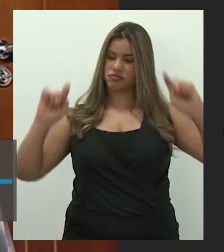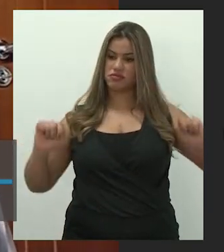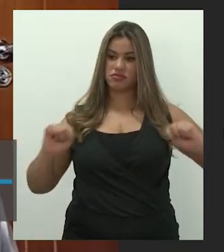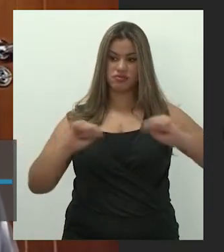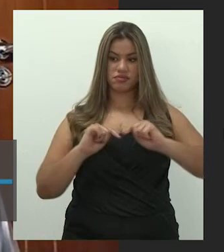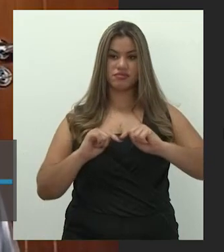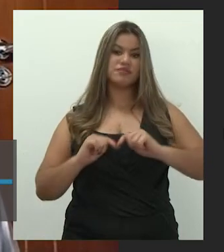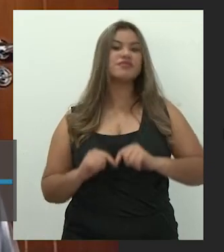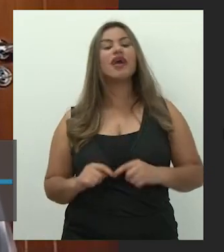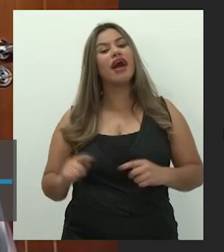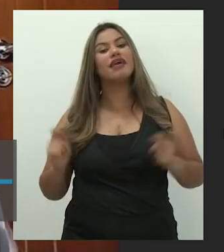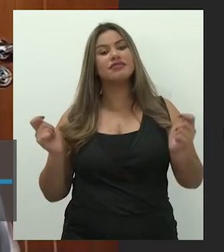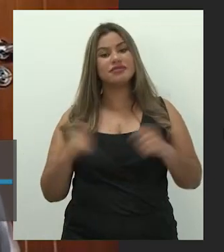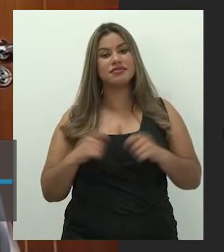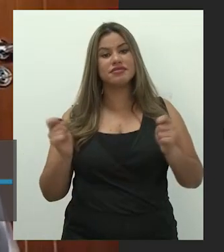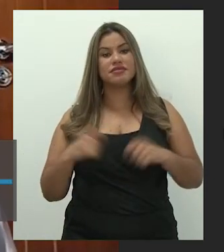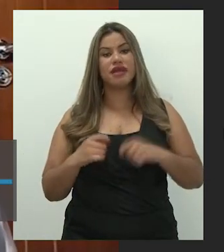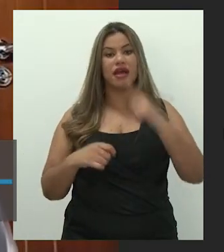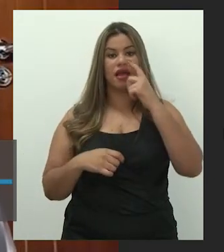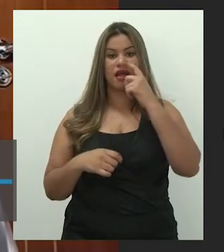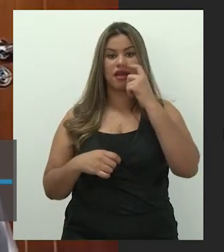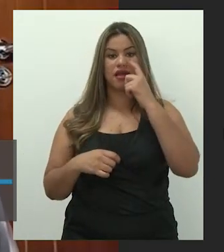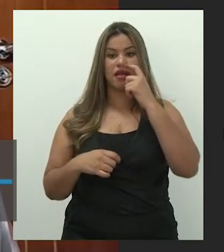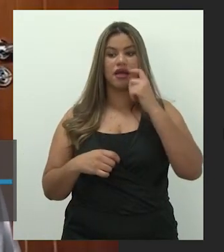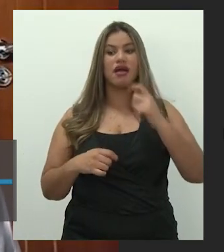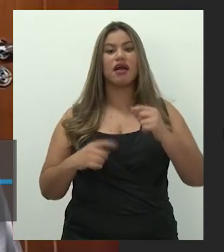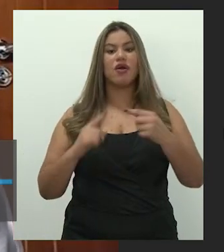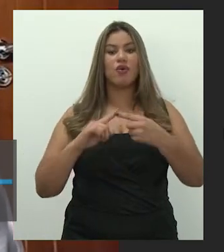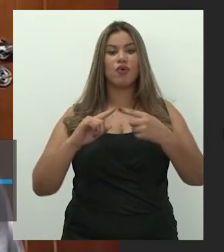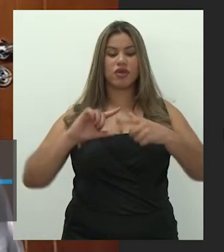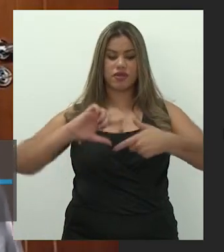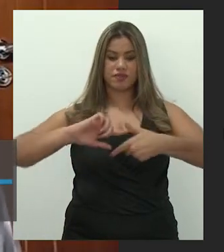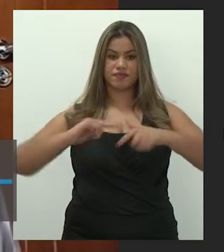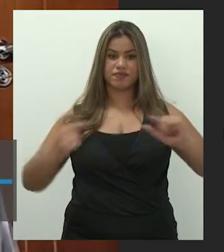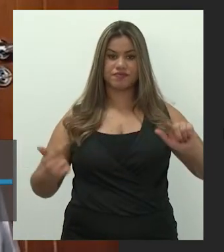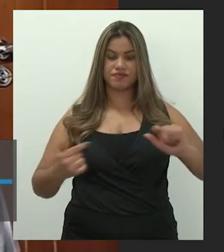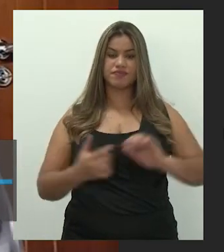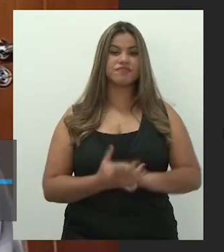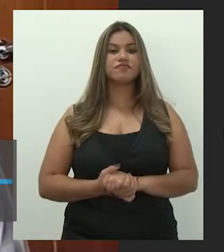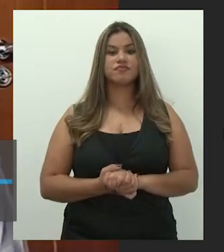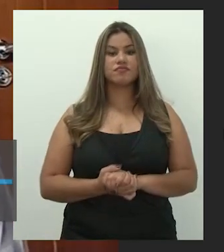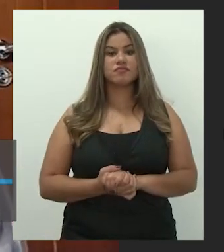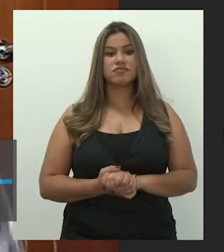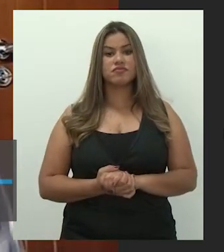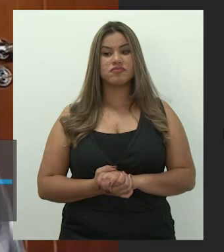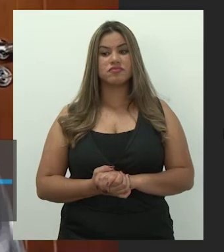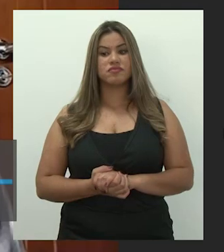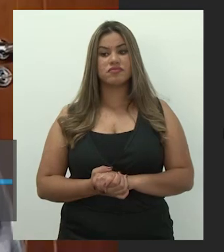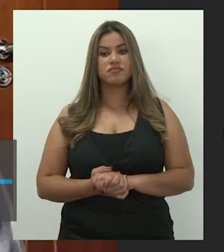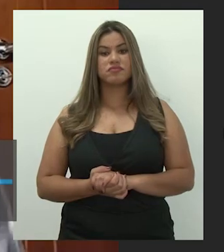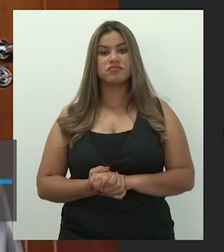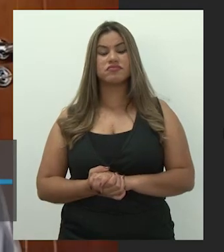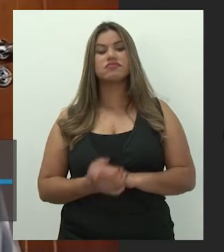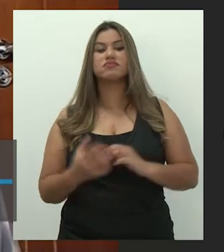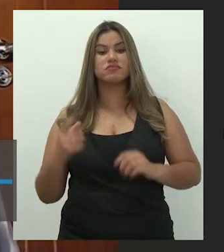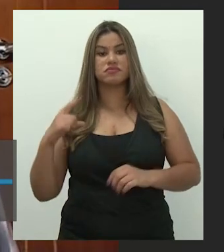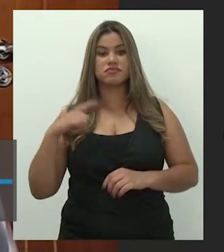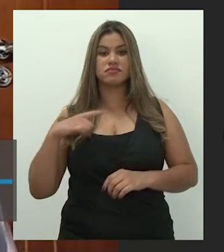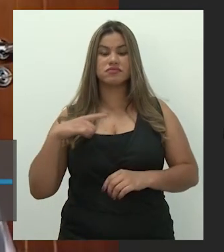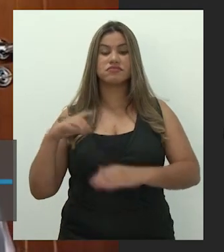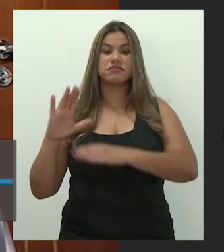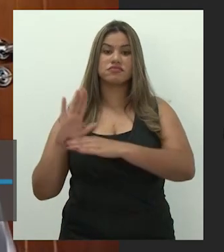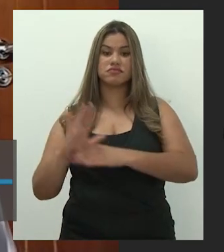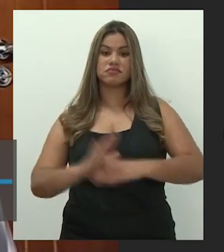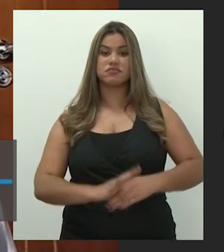à álgebra, tá? E hoje vamos apresentar um fractal geométrico, que pode auxiliar vocês na compreensão